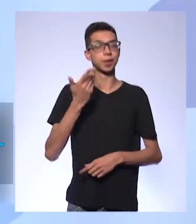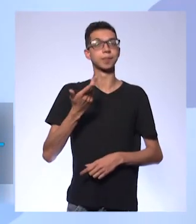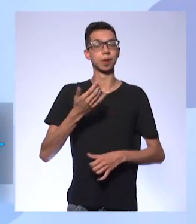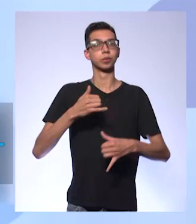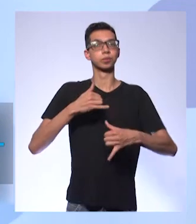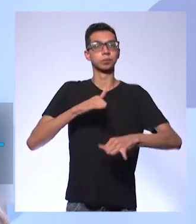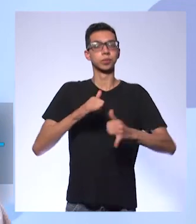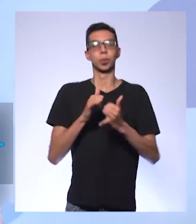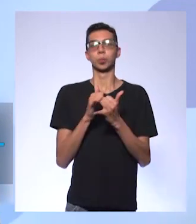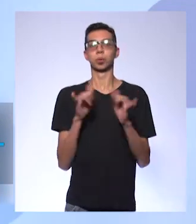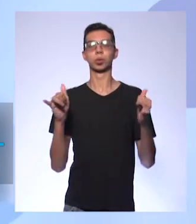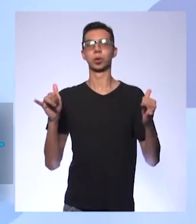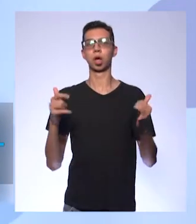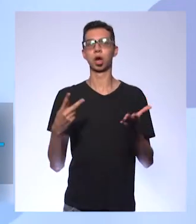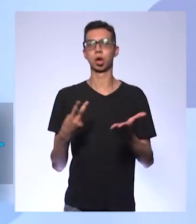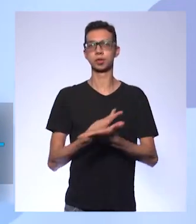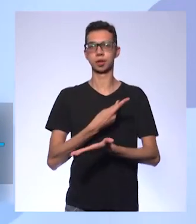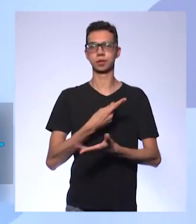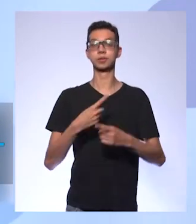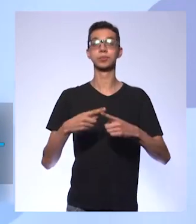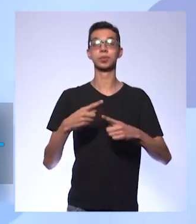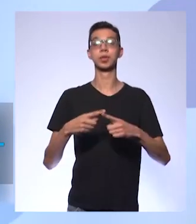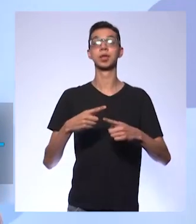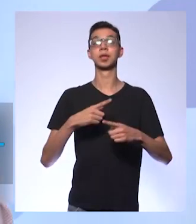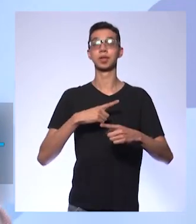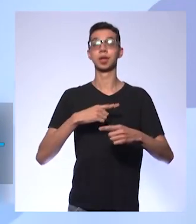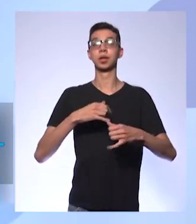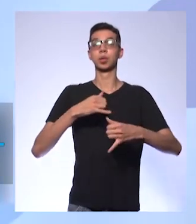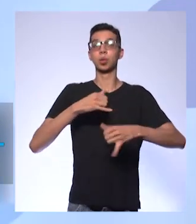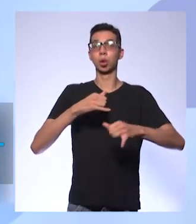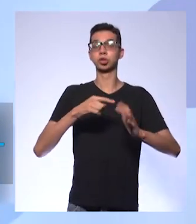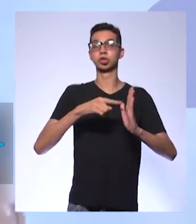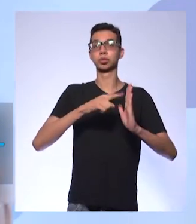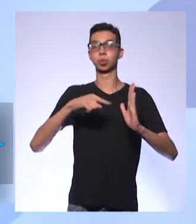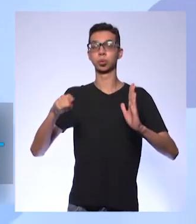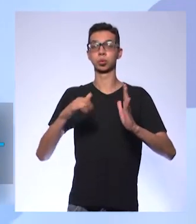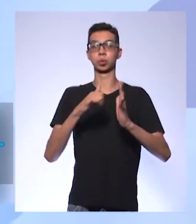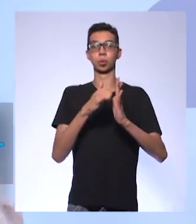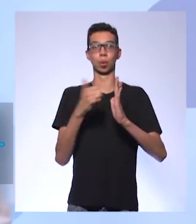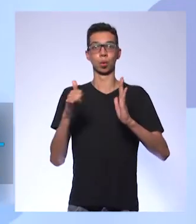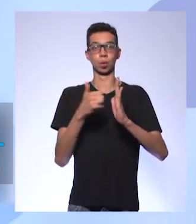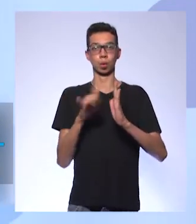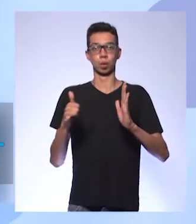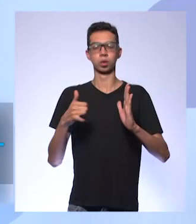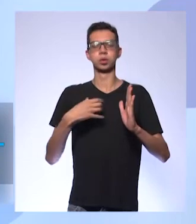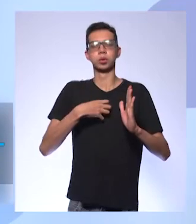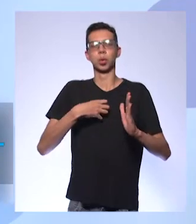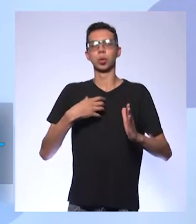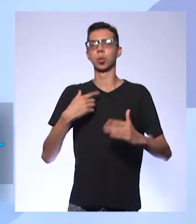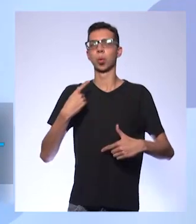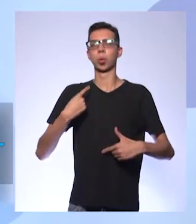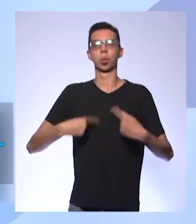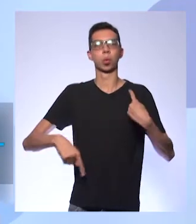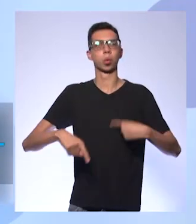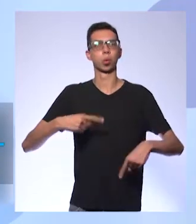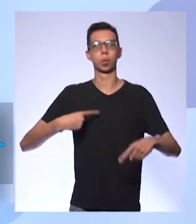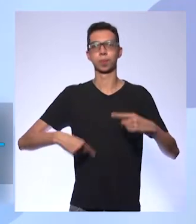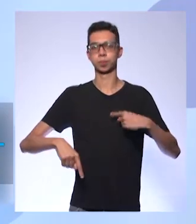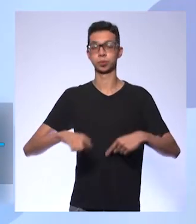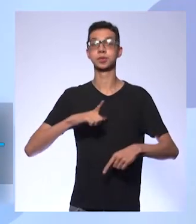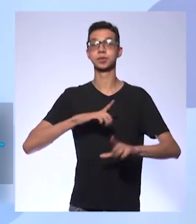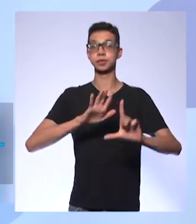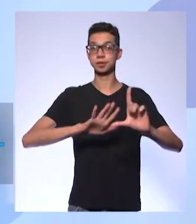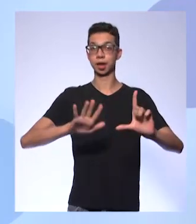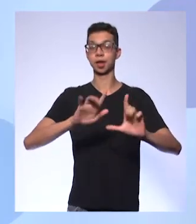Quando a gente pode permitir a passagem da corrente elétrica pelo nosso corpo, né? Tem uma imagem que ilustra uma das condições bem passíveis de a gente